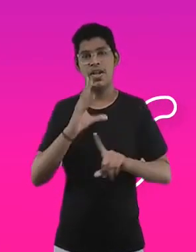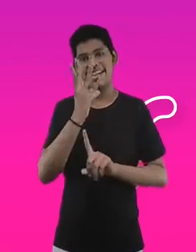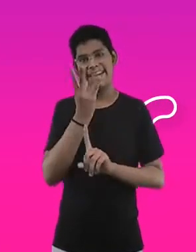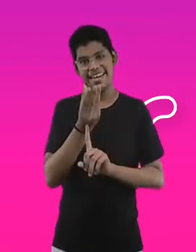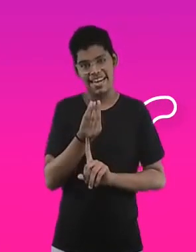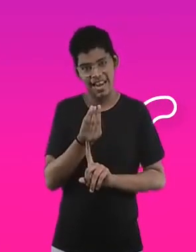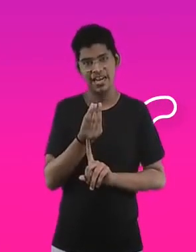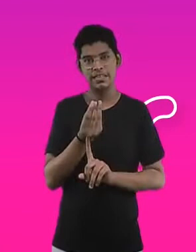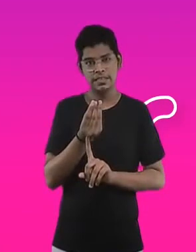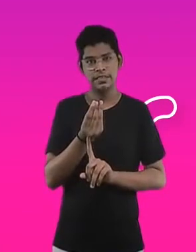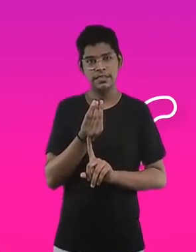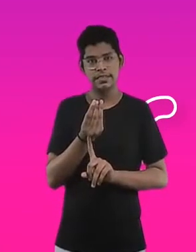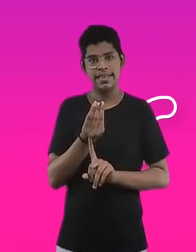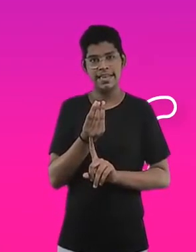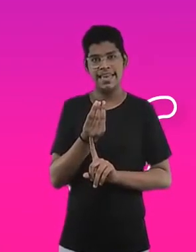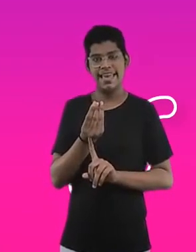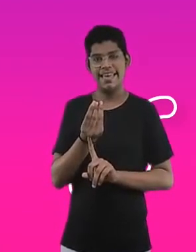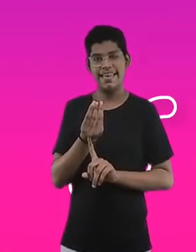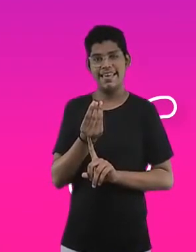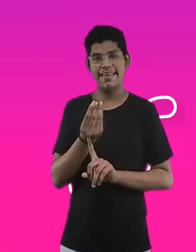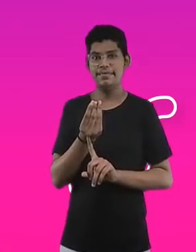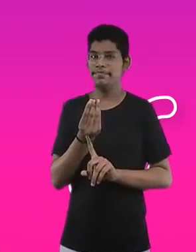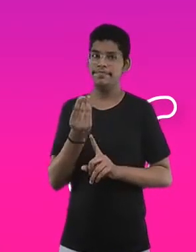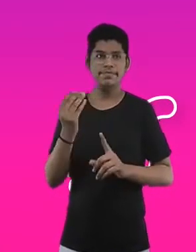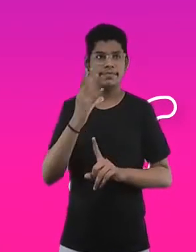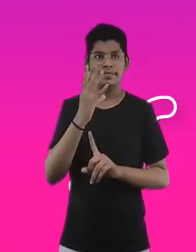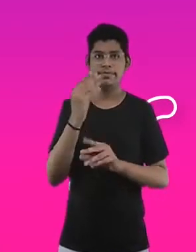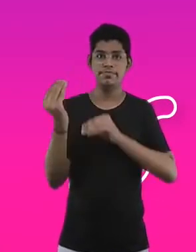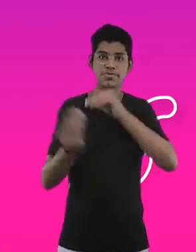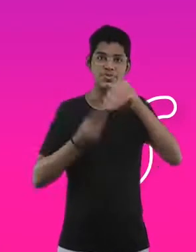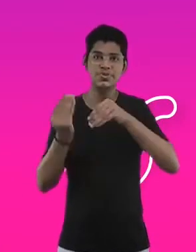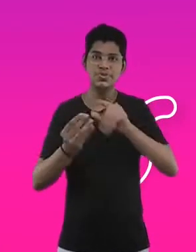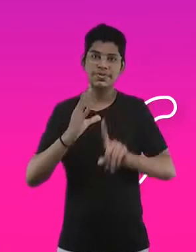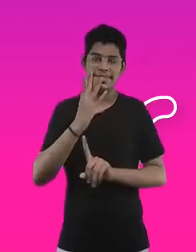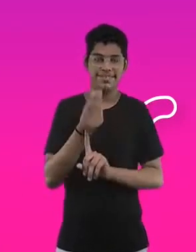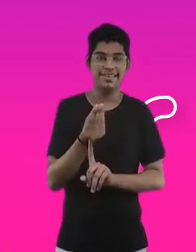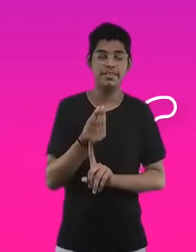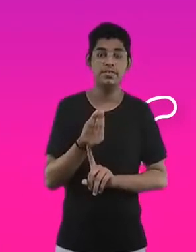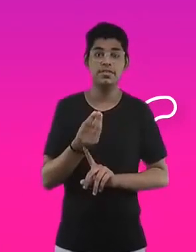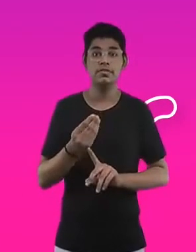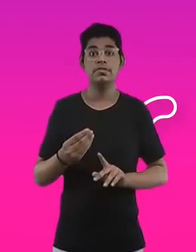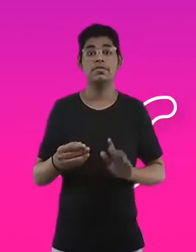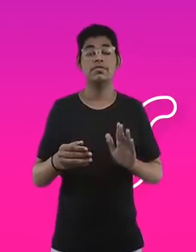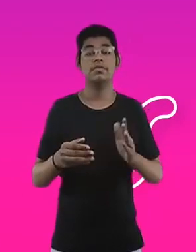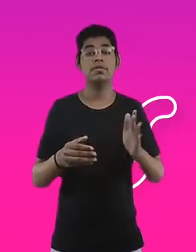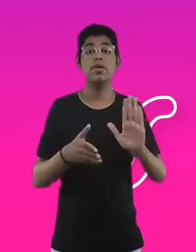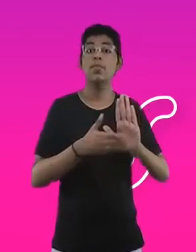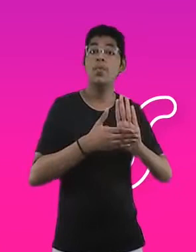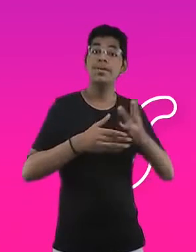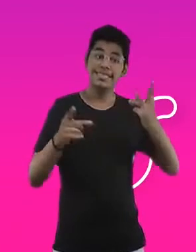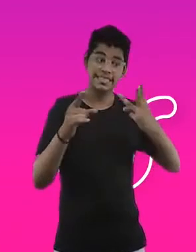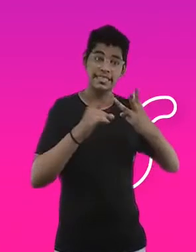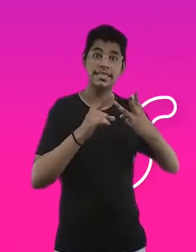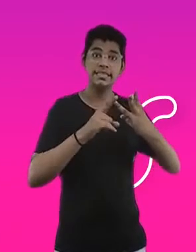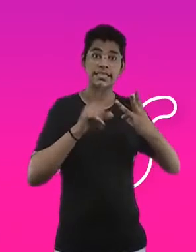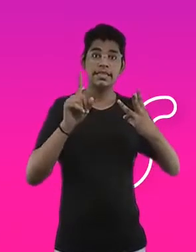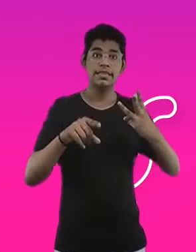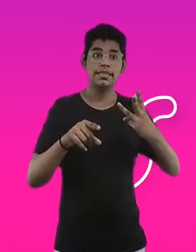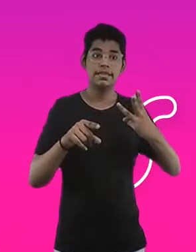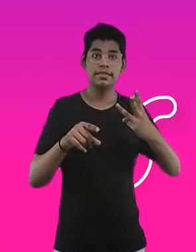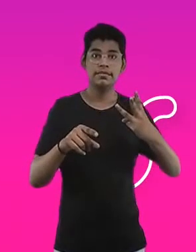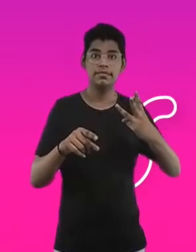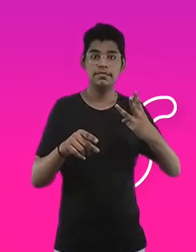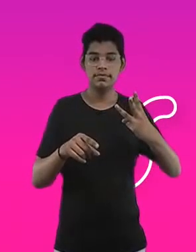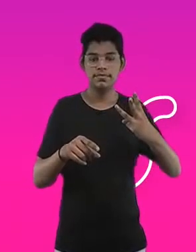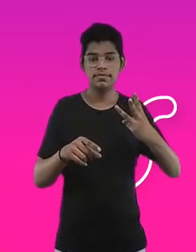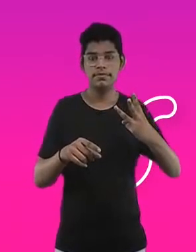numa dinâmica híbrida da arte, né? E a outra iniciativa, que é a Salto Sound System, que